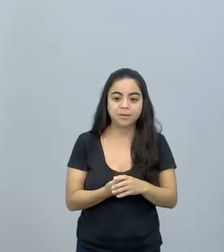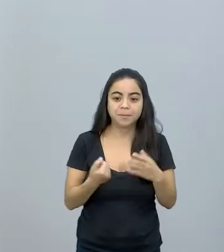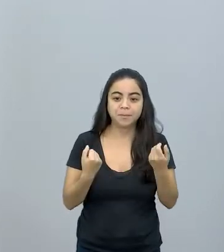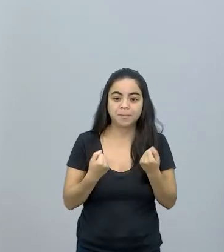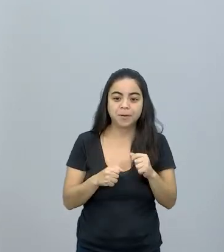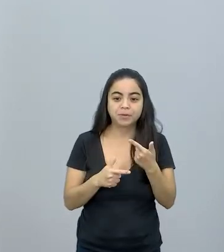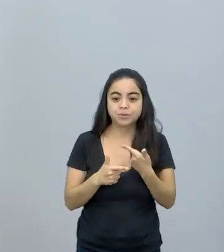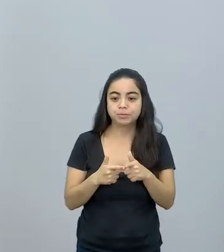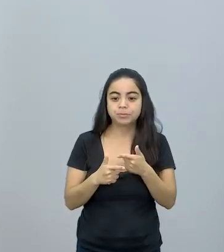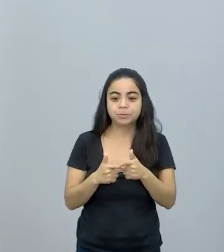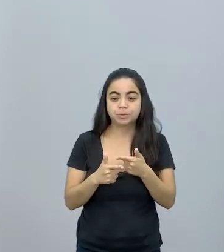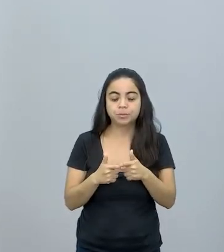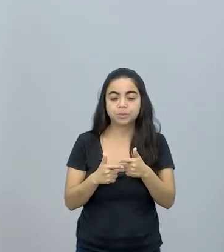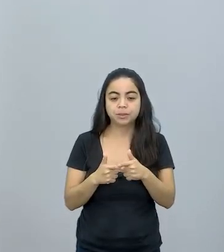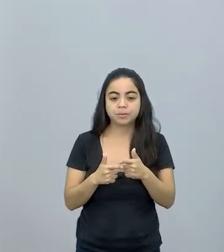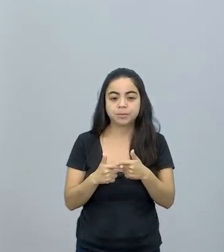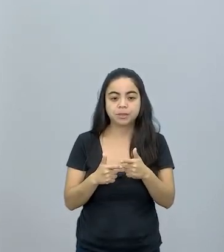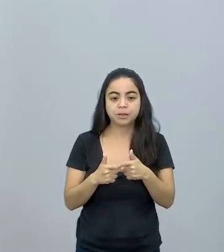problema